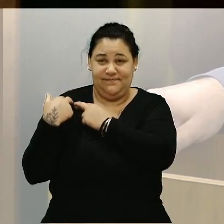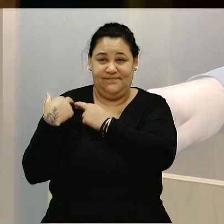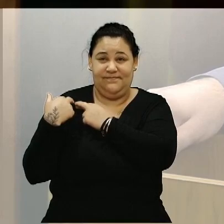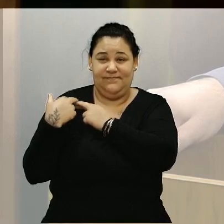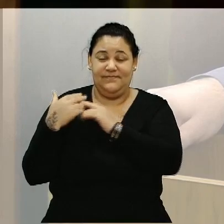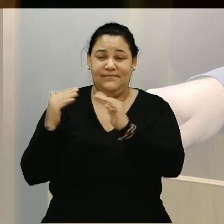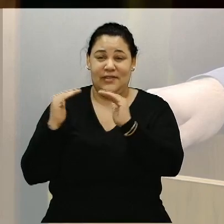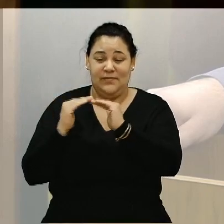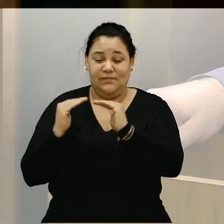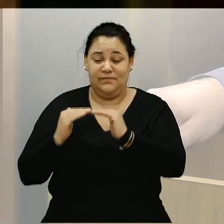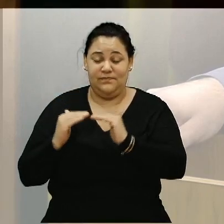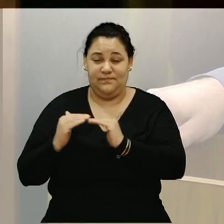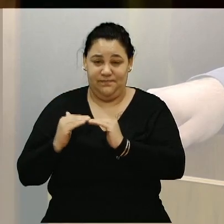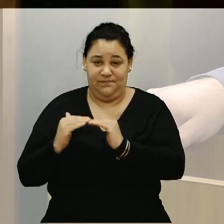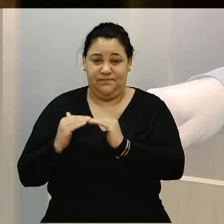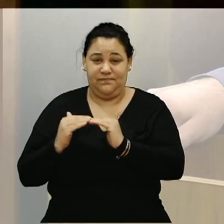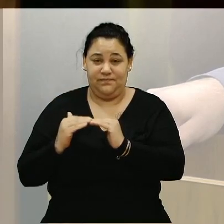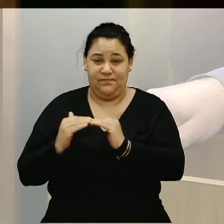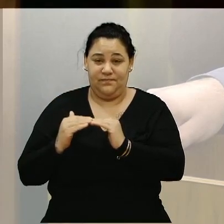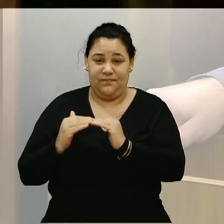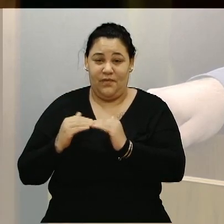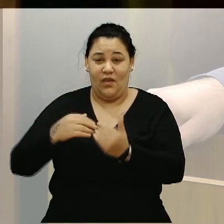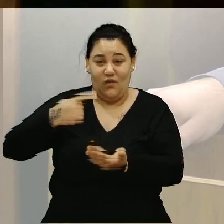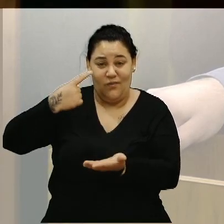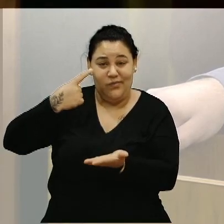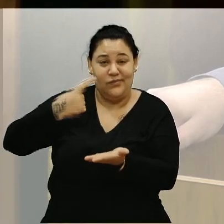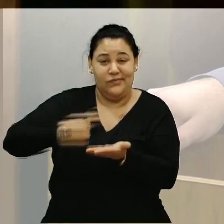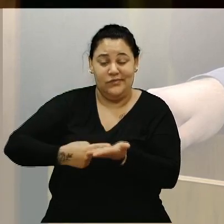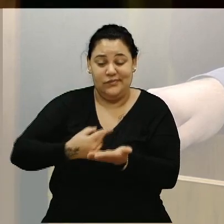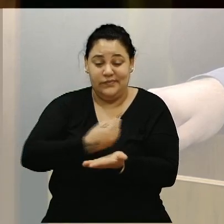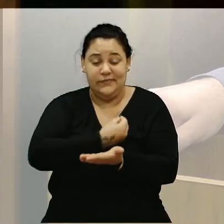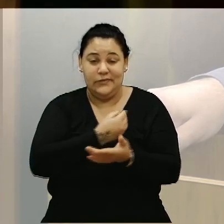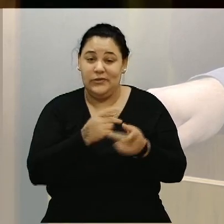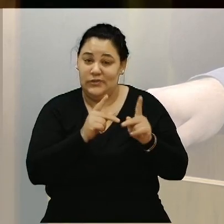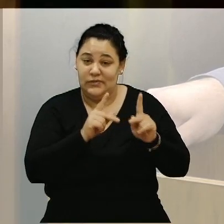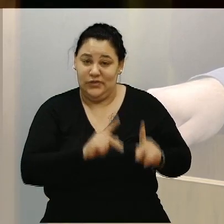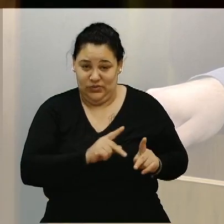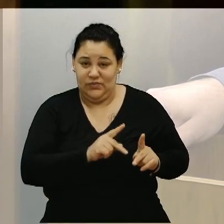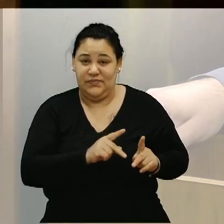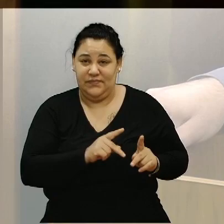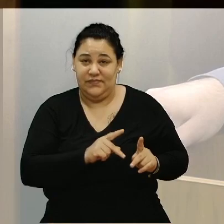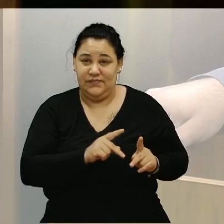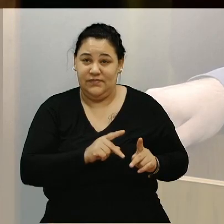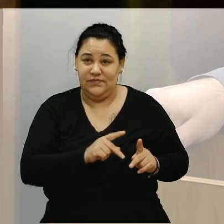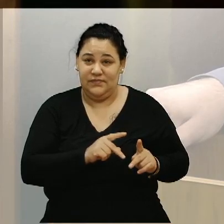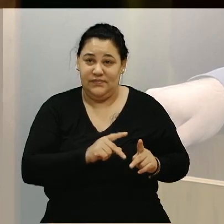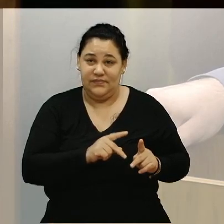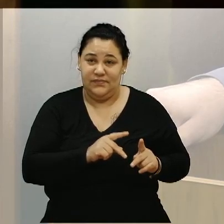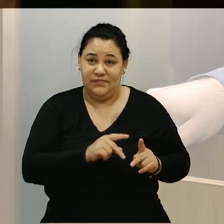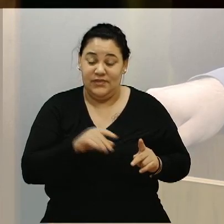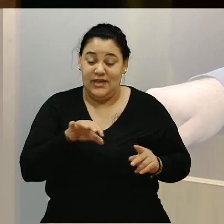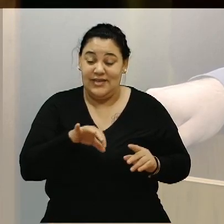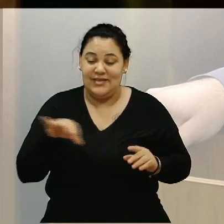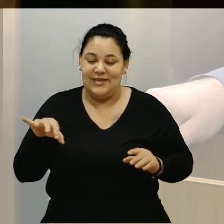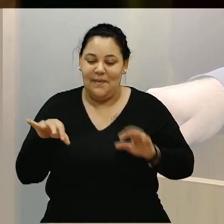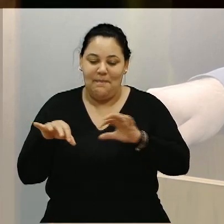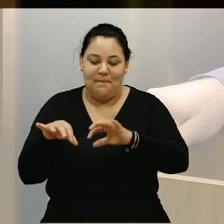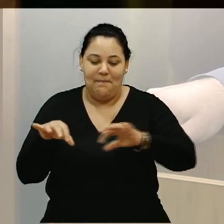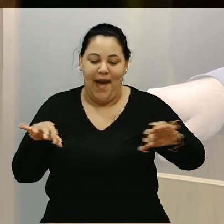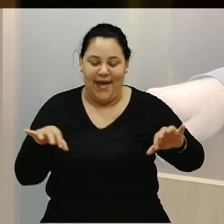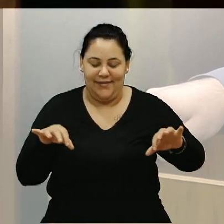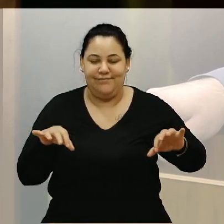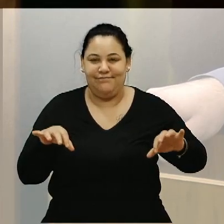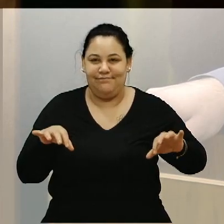coerência e o compromisso com a vida das pessoas separa os grandes dos